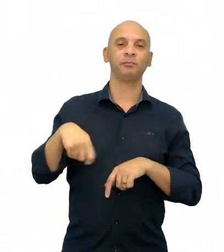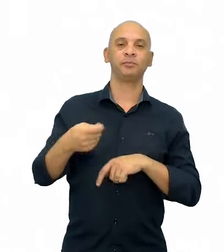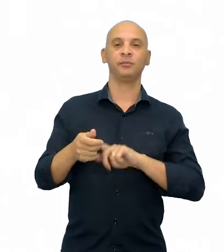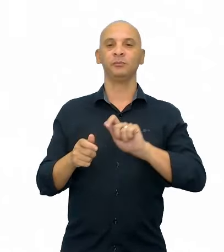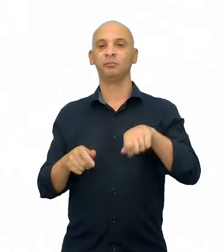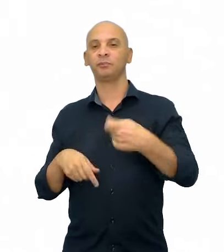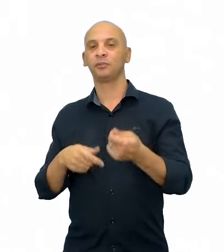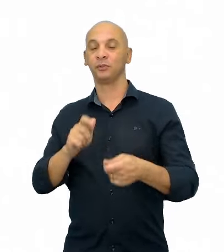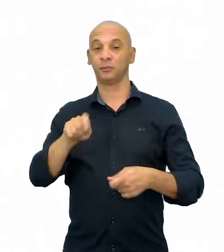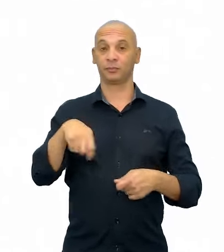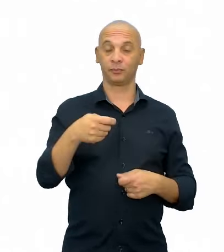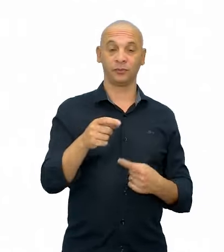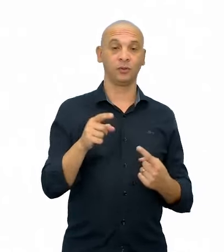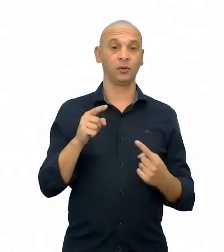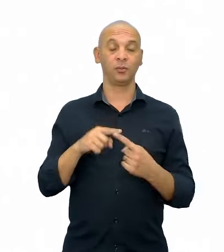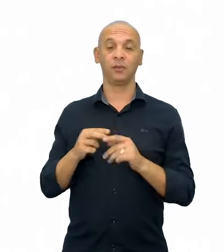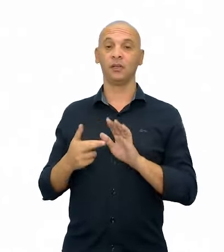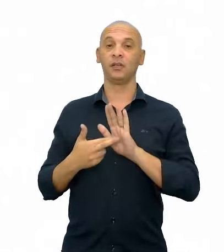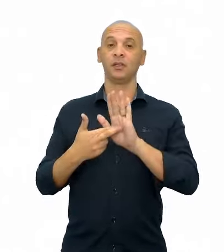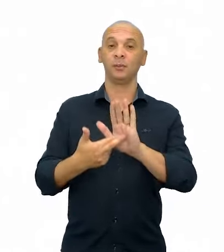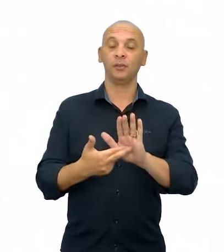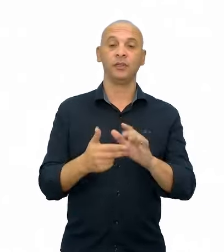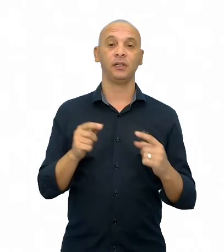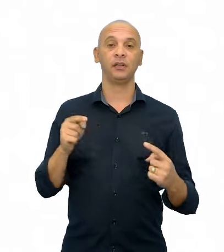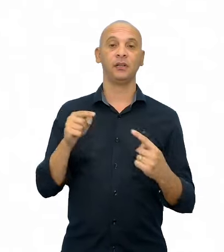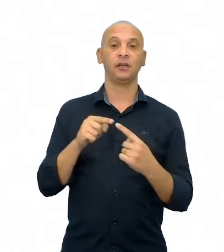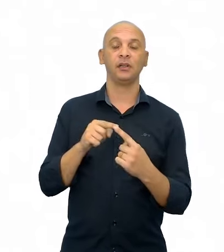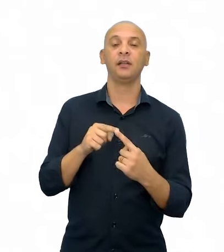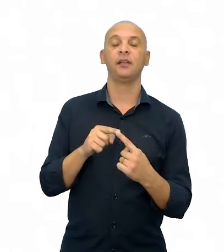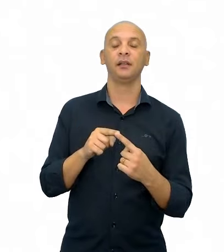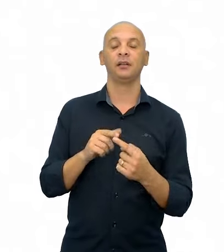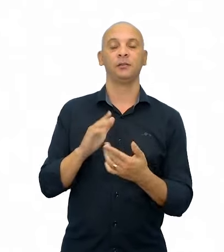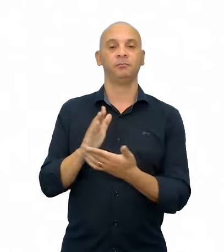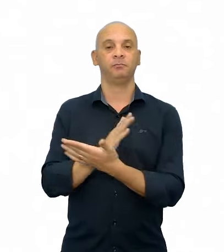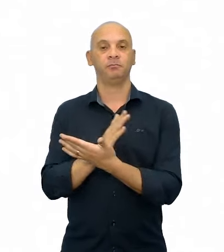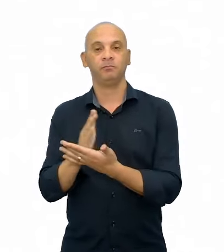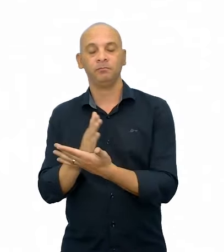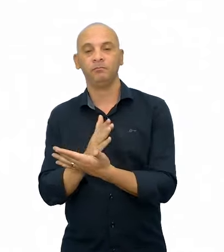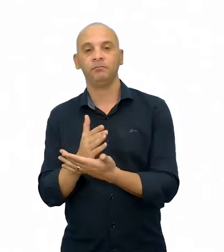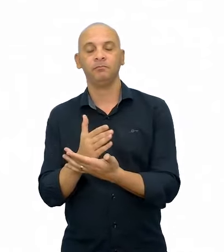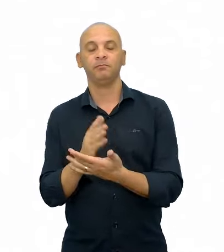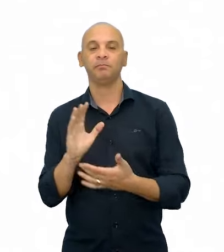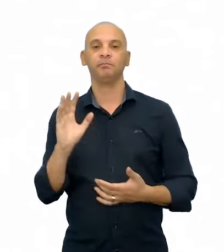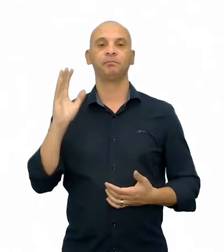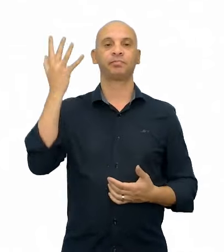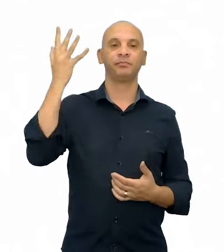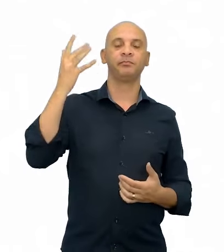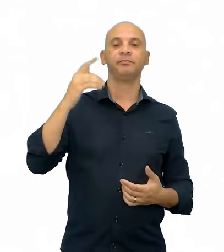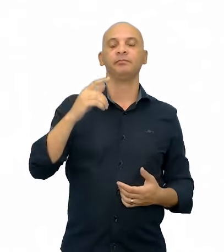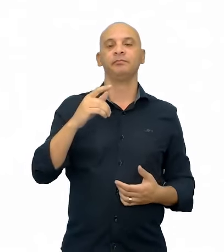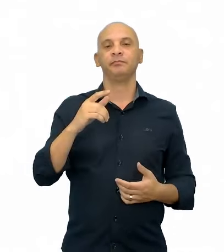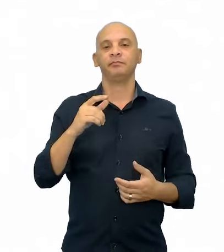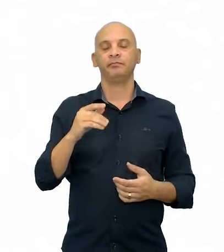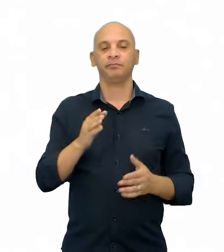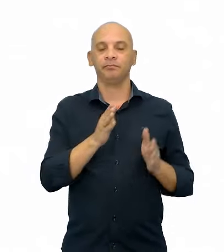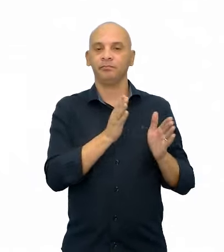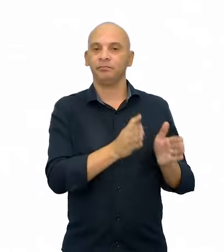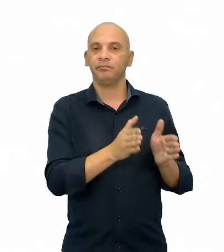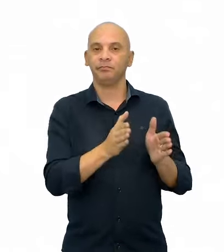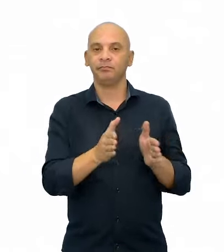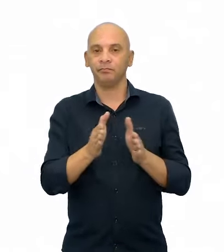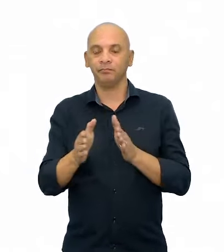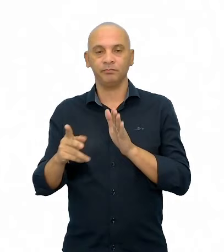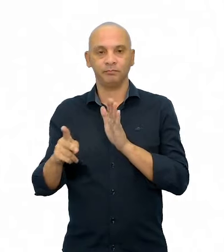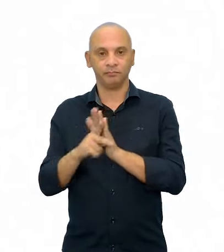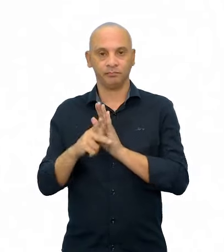uns símbolos geométricos que representam algumas situações e ordens, né,